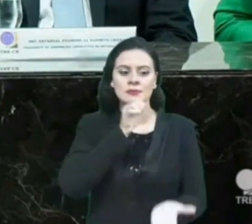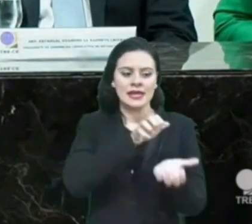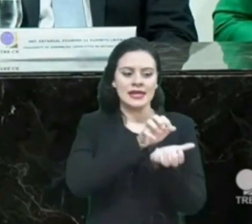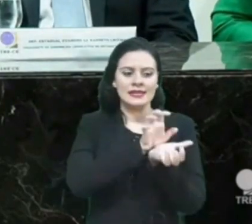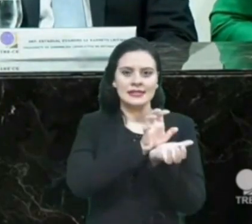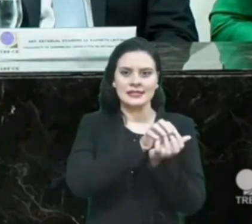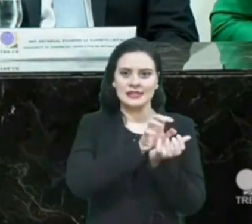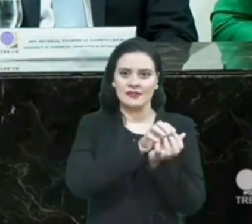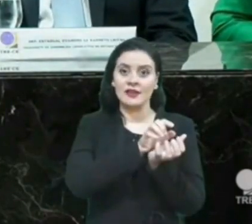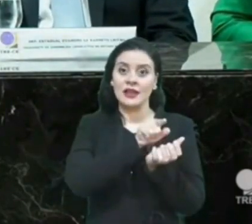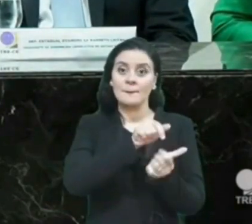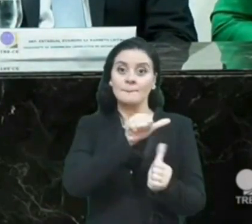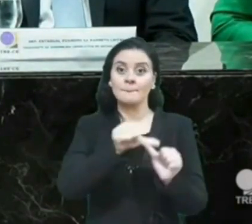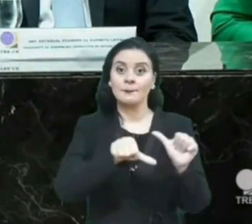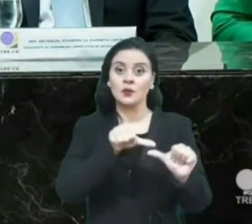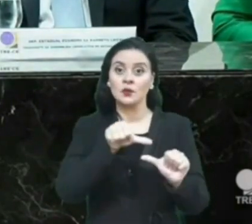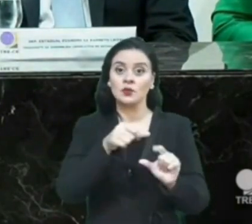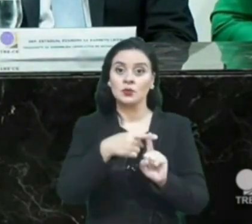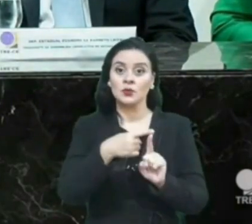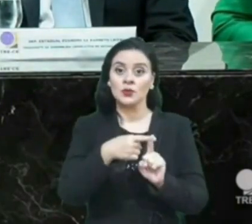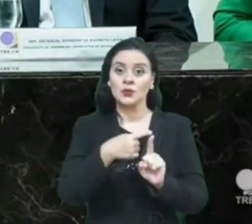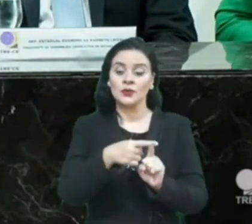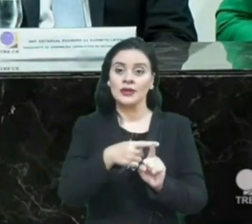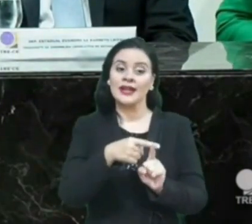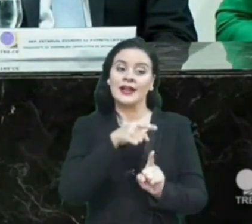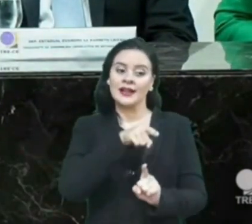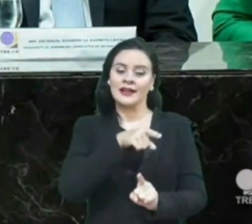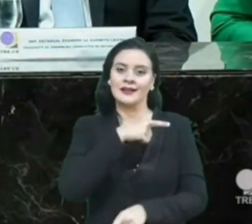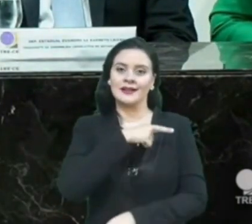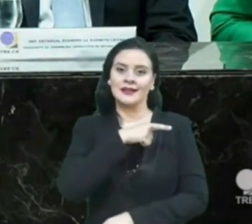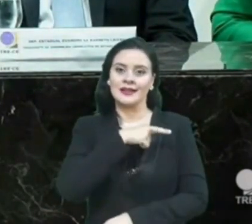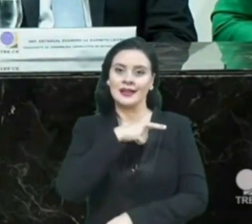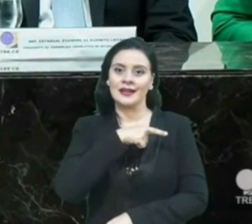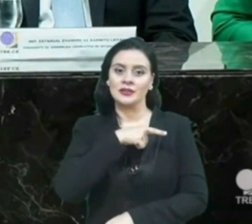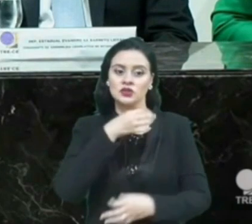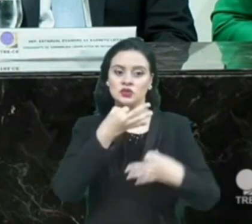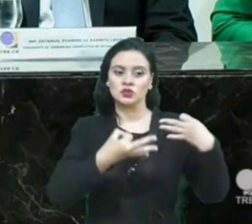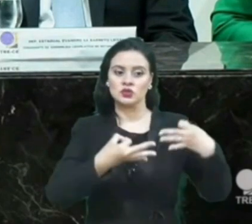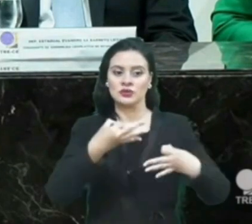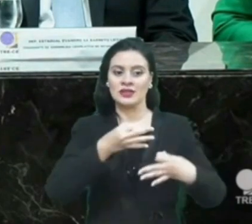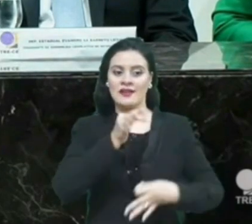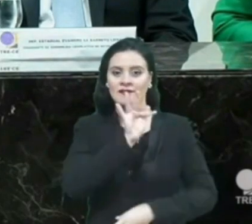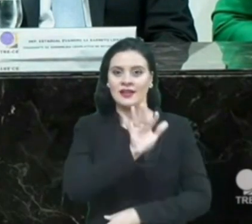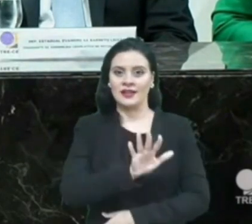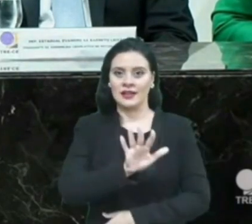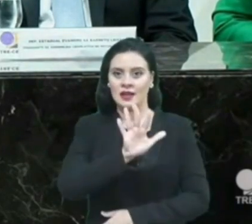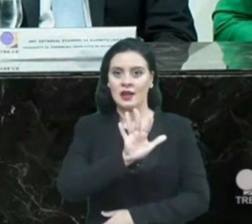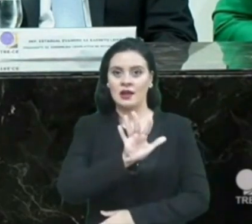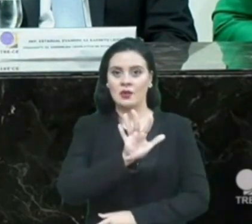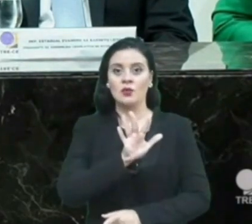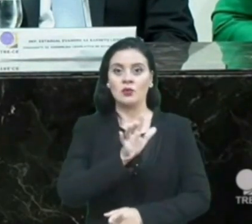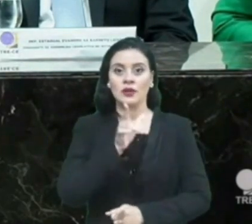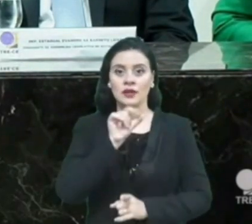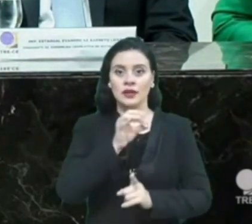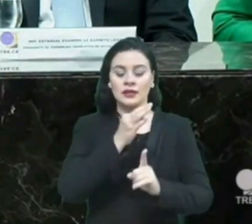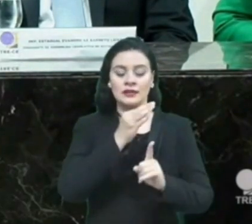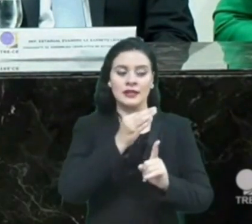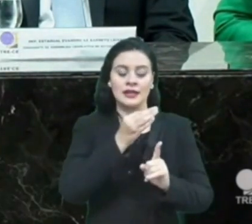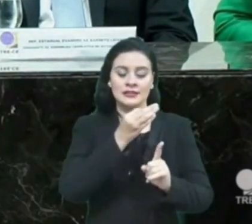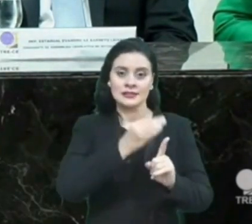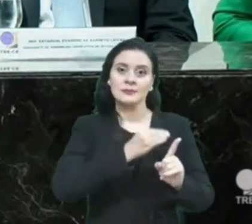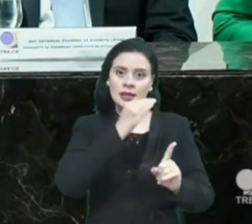porque entra um juiz federal, no caso, um desembargador